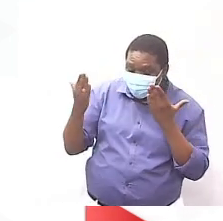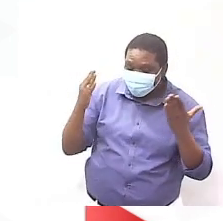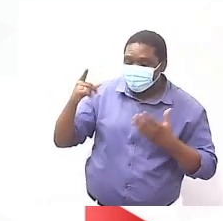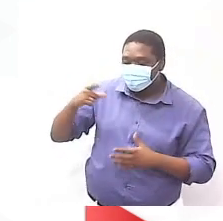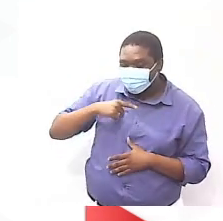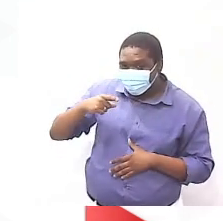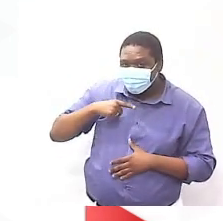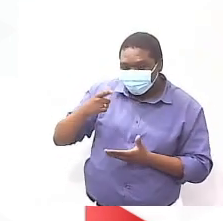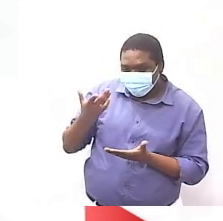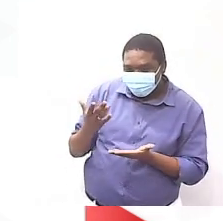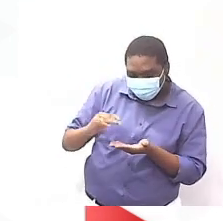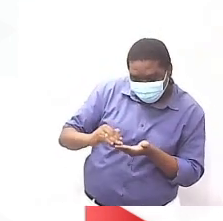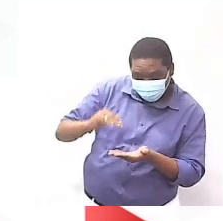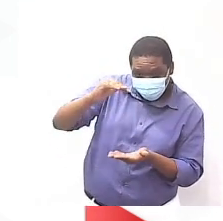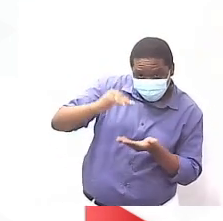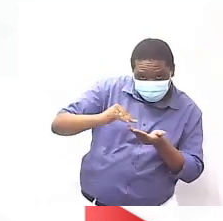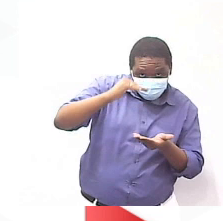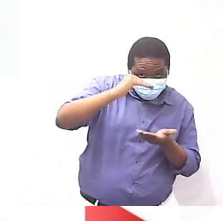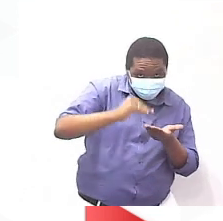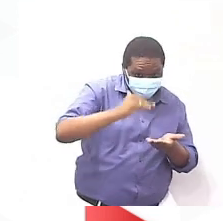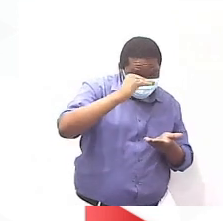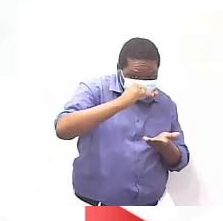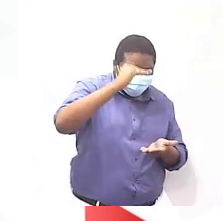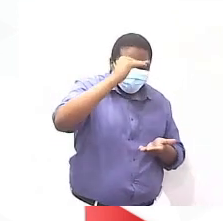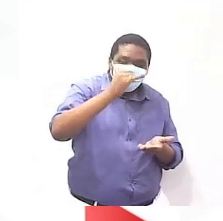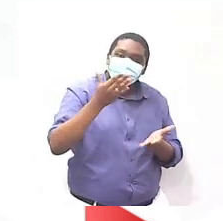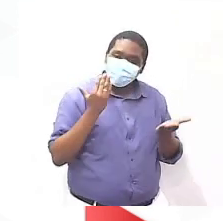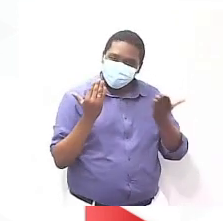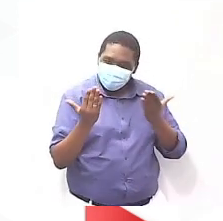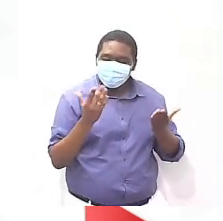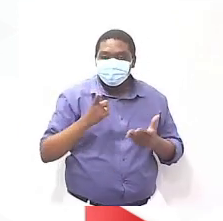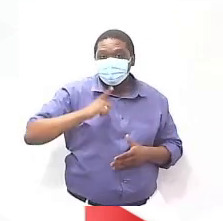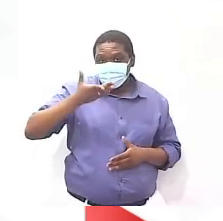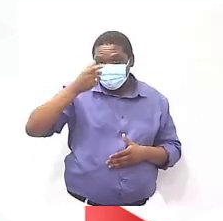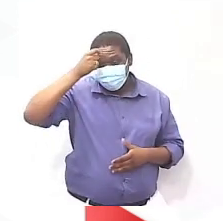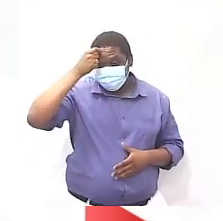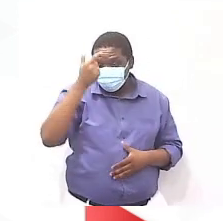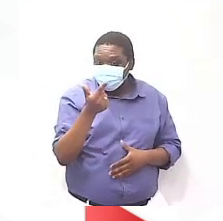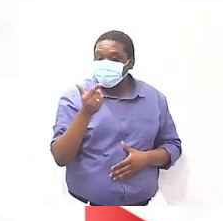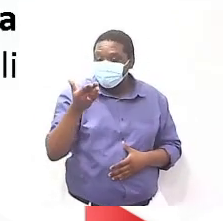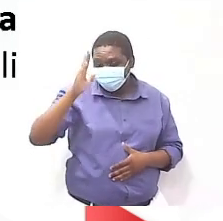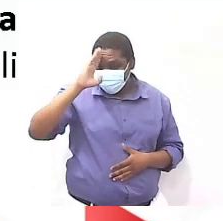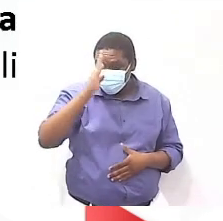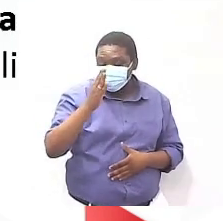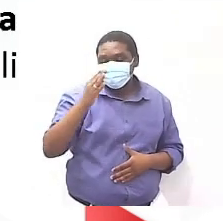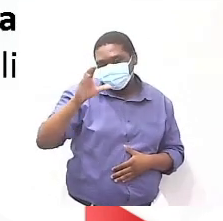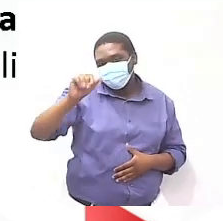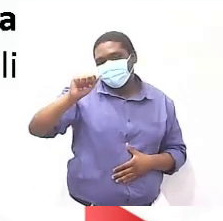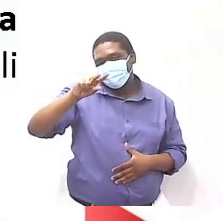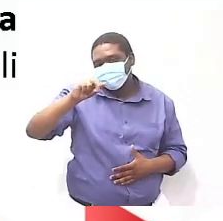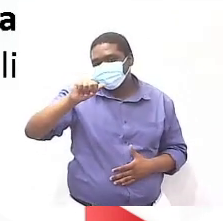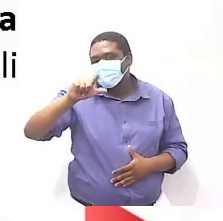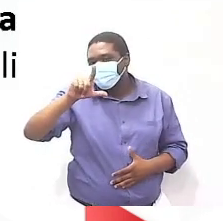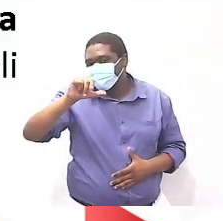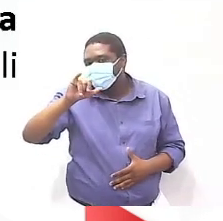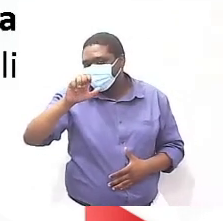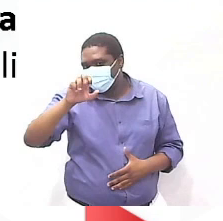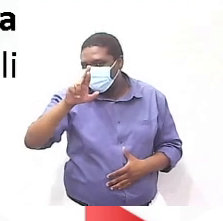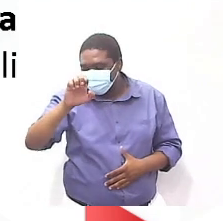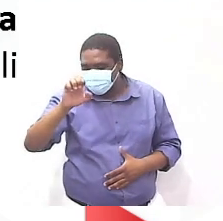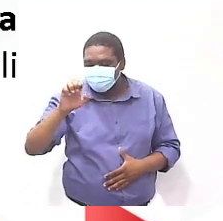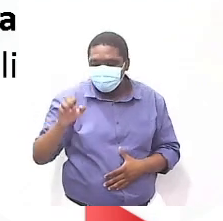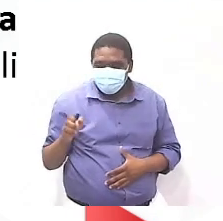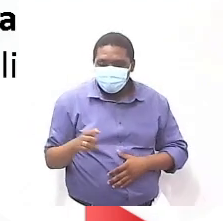botou empilhando uma em cima da outra, desse empilhamento, envolve a ideia do princípio Cavalieri. O que foi que ele fez? O nome dele